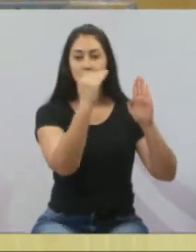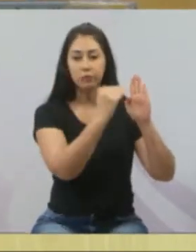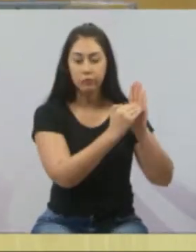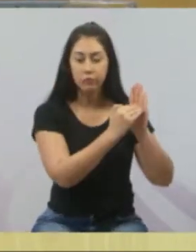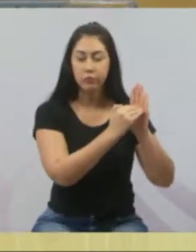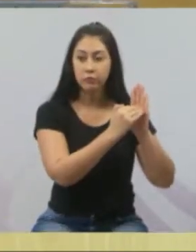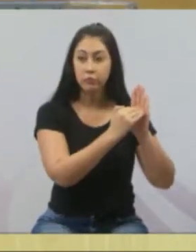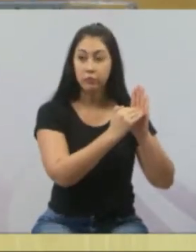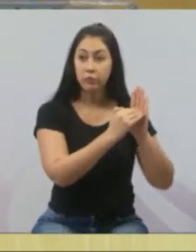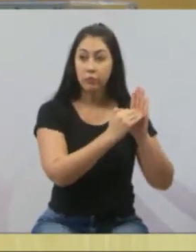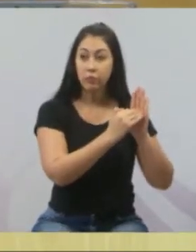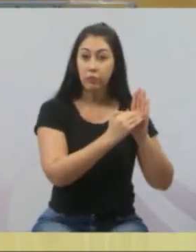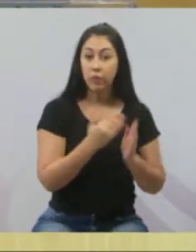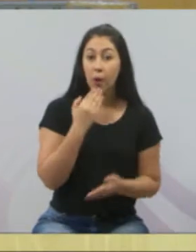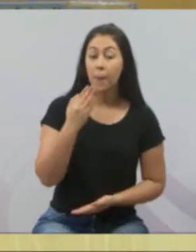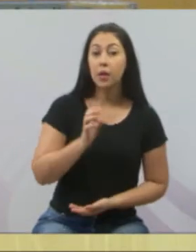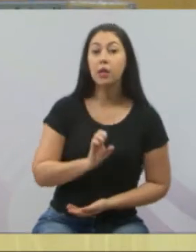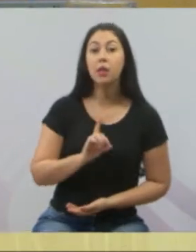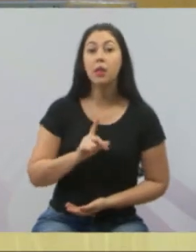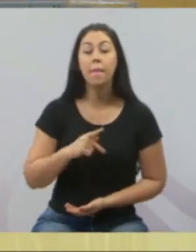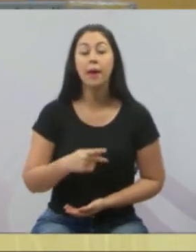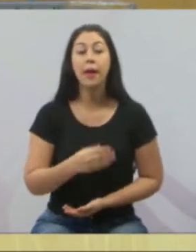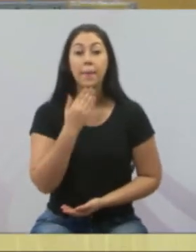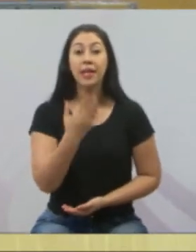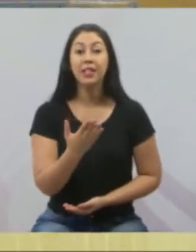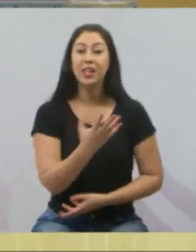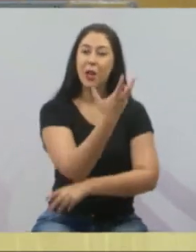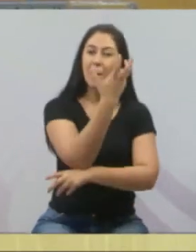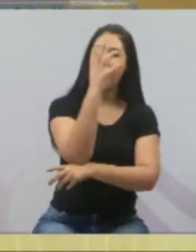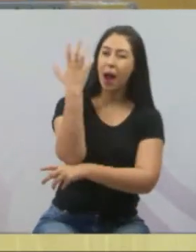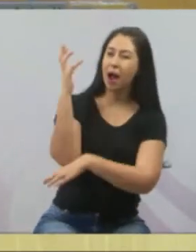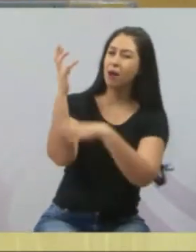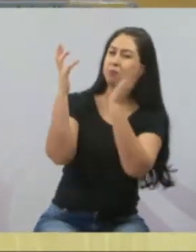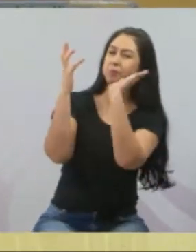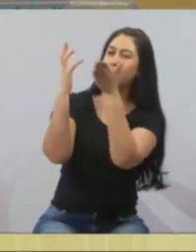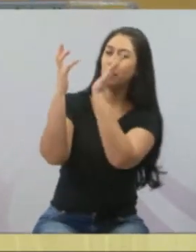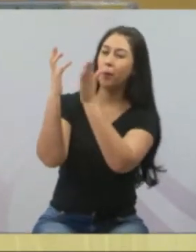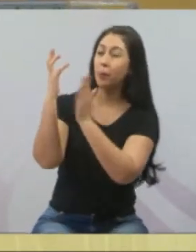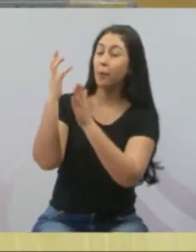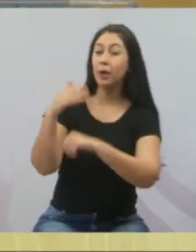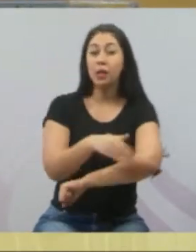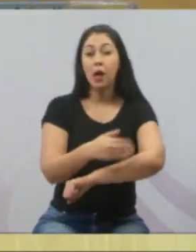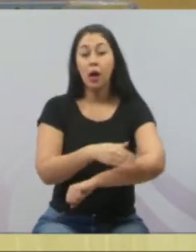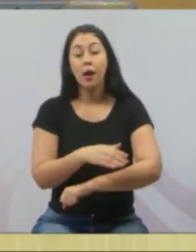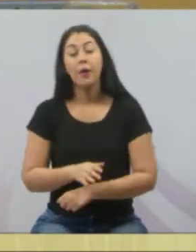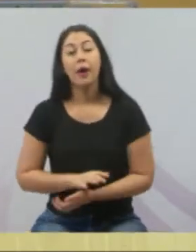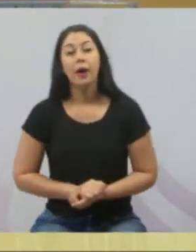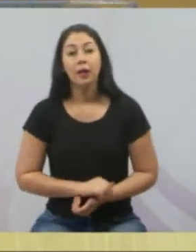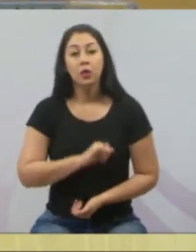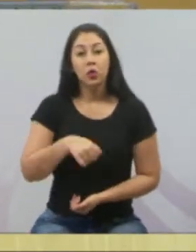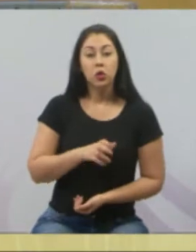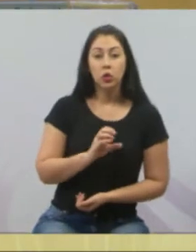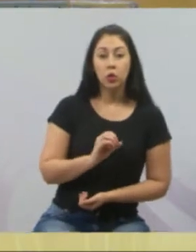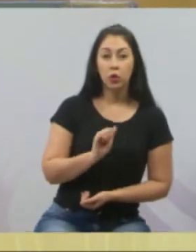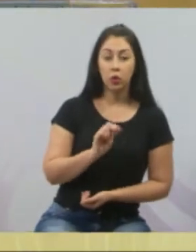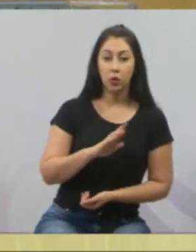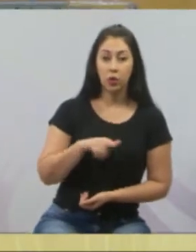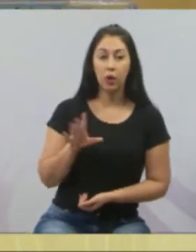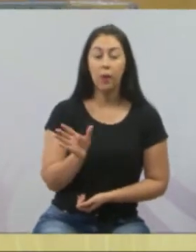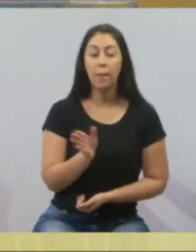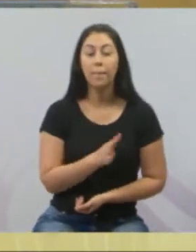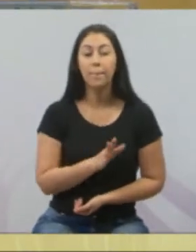data dedicada à importante profissão. Feito esse registro, respeitosamente requeremos que sejam